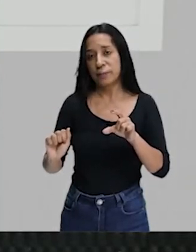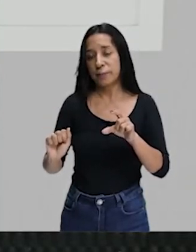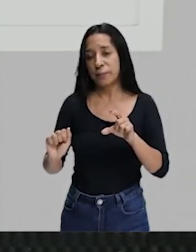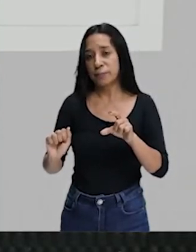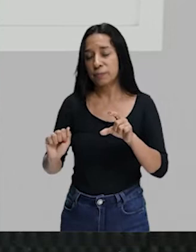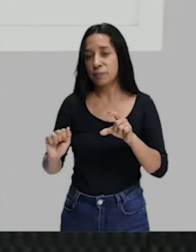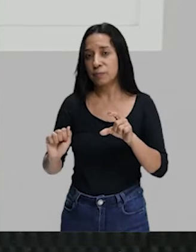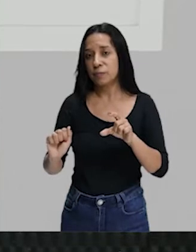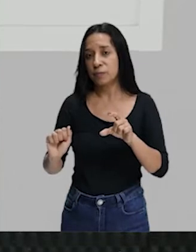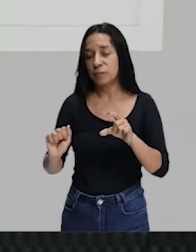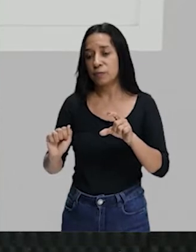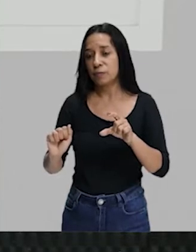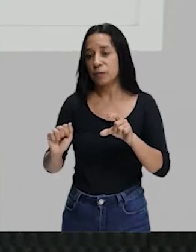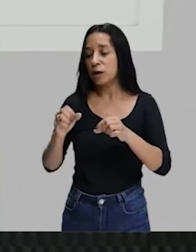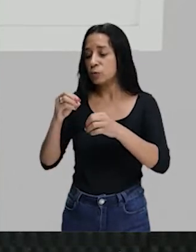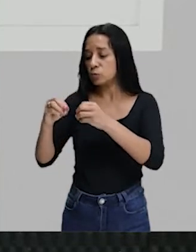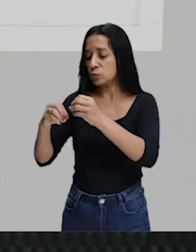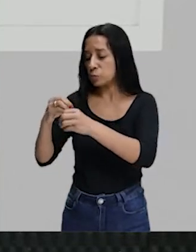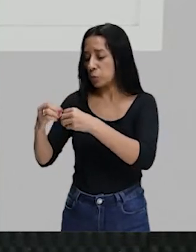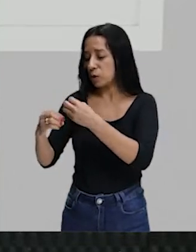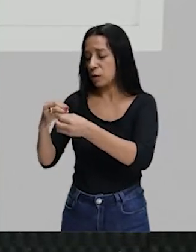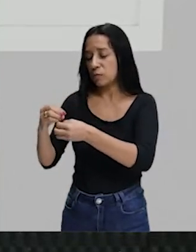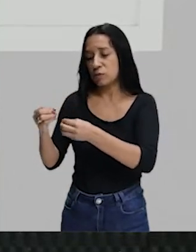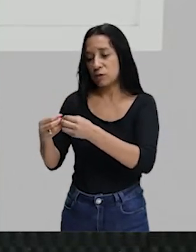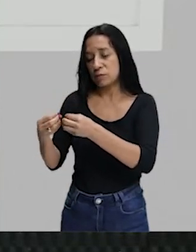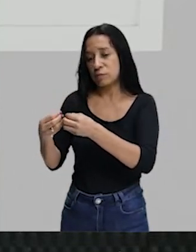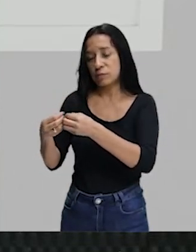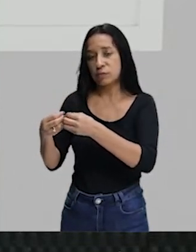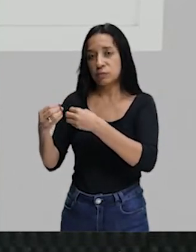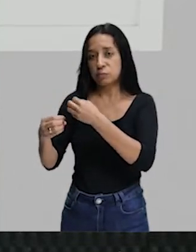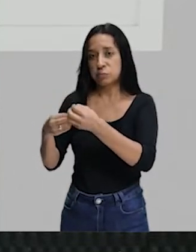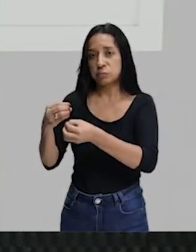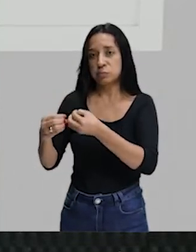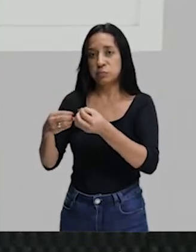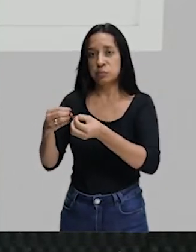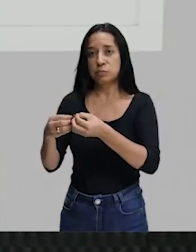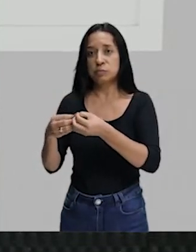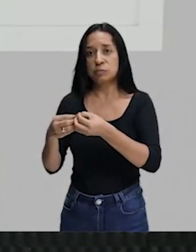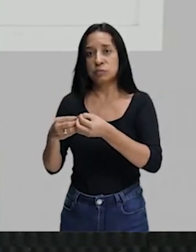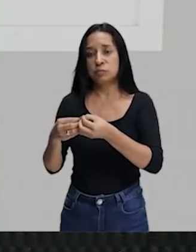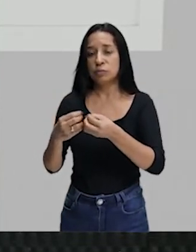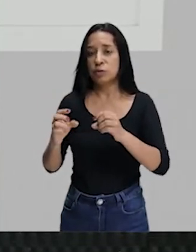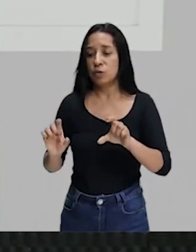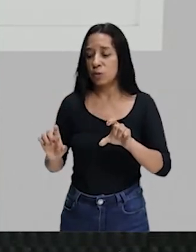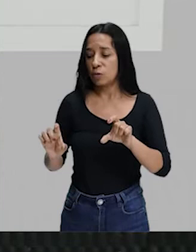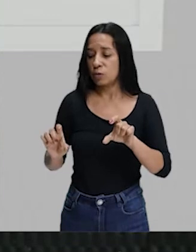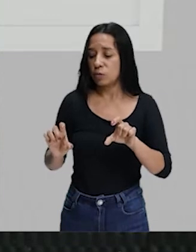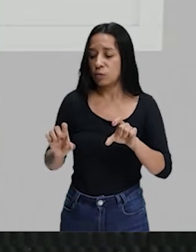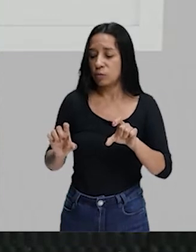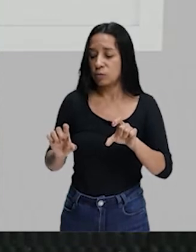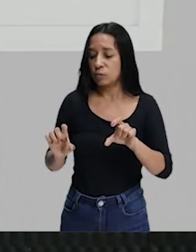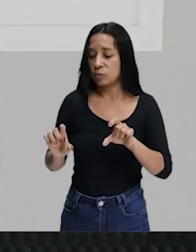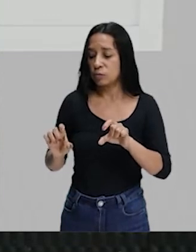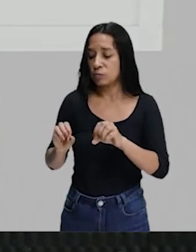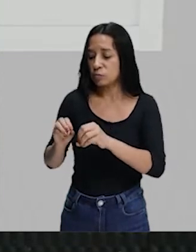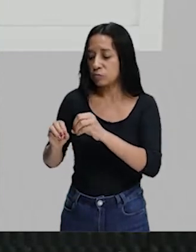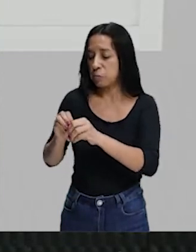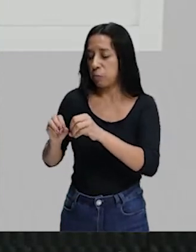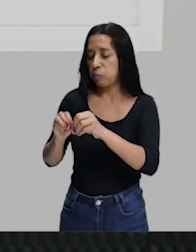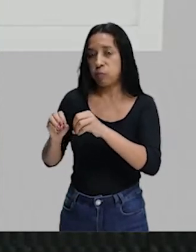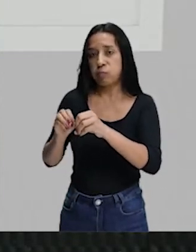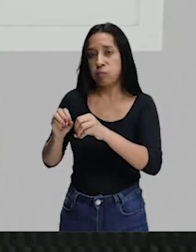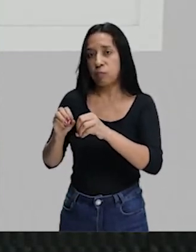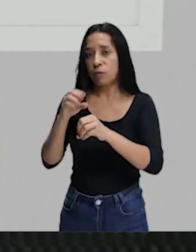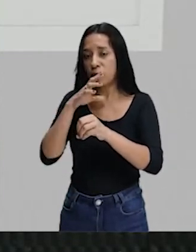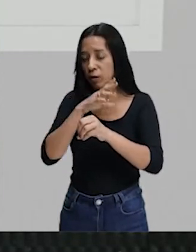da extremidade A, né, as moléculas que estão aqui próximo a essa extremidade, elas vão começar a se agitar mais,